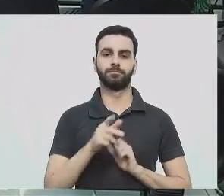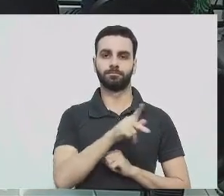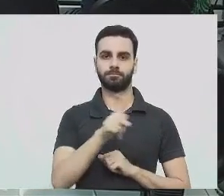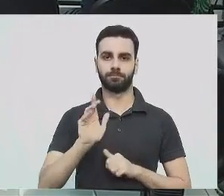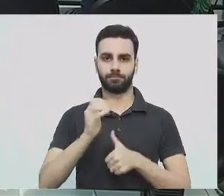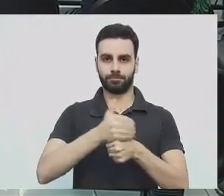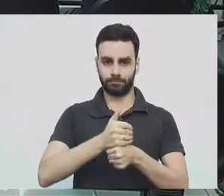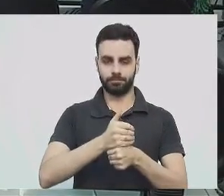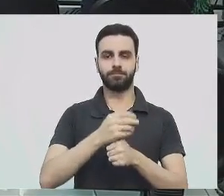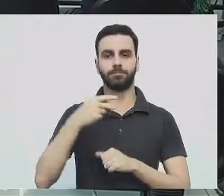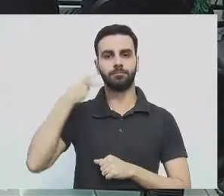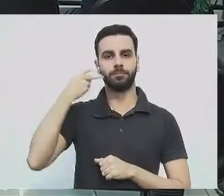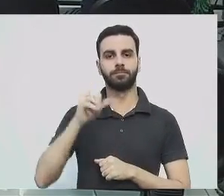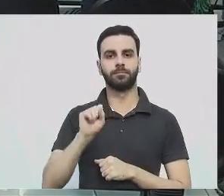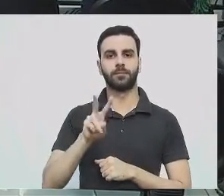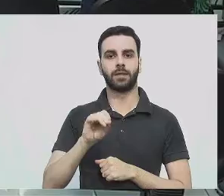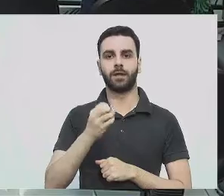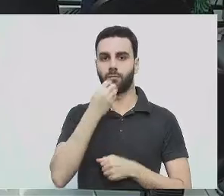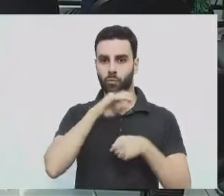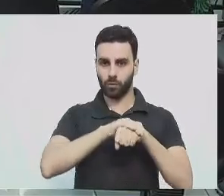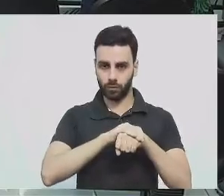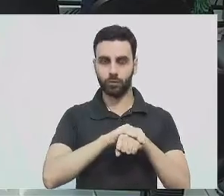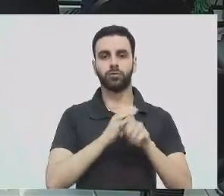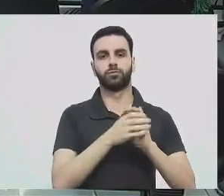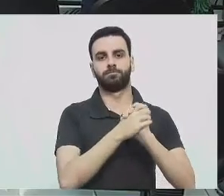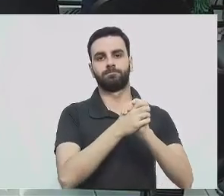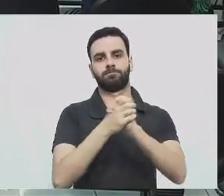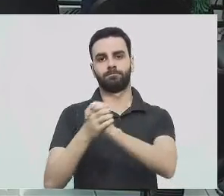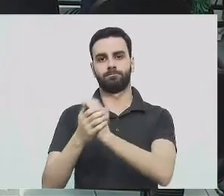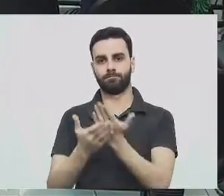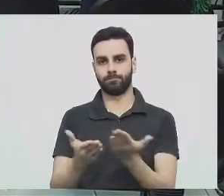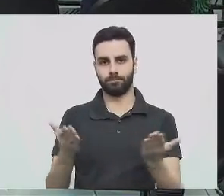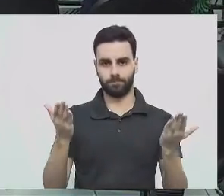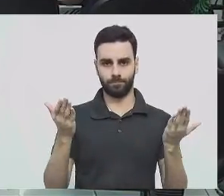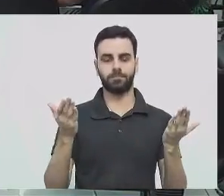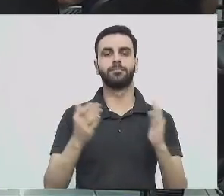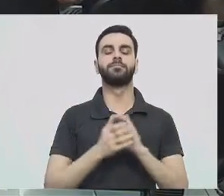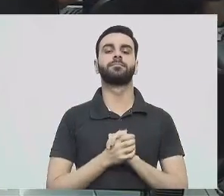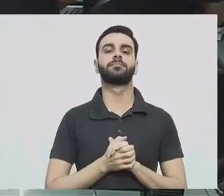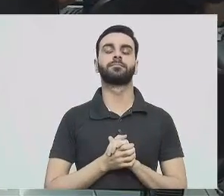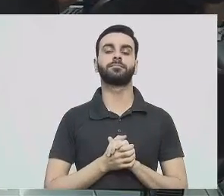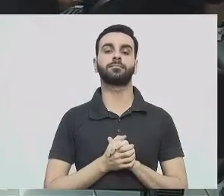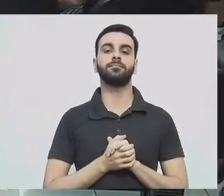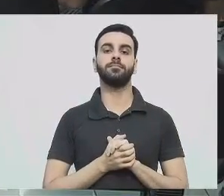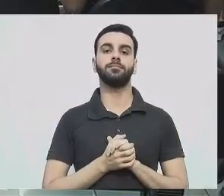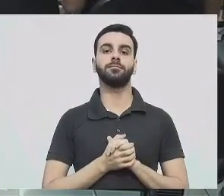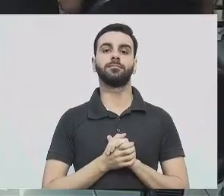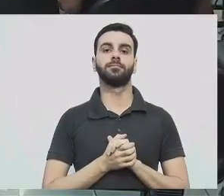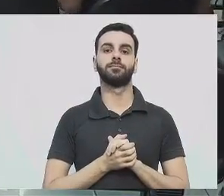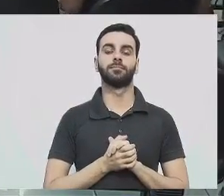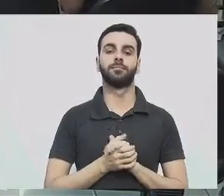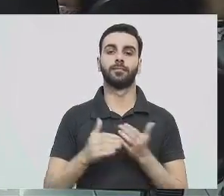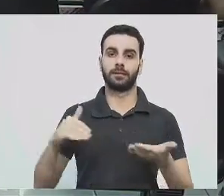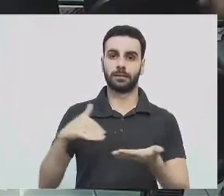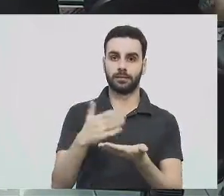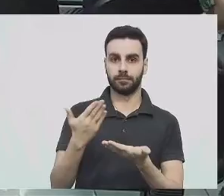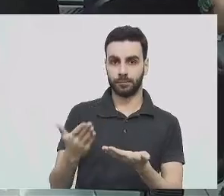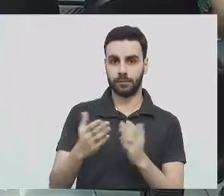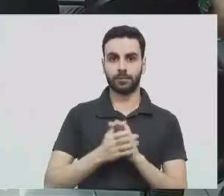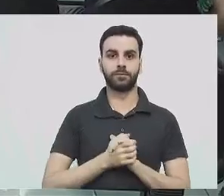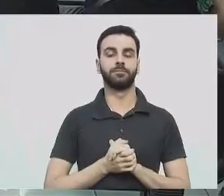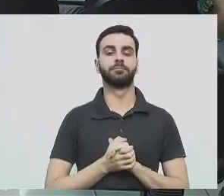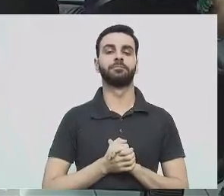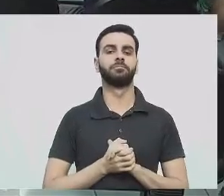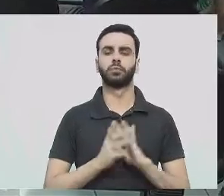presidente, exercício, salve José, muito boa noite. Quem cumprimento o primeiro secretário Geraldão, presidente saindo, Antônio Elias, muito